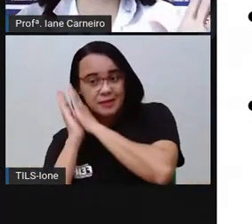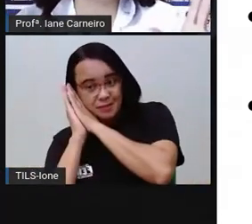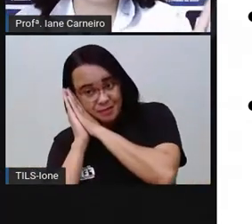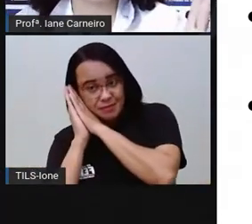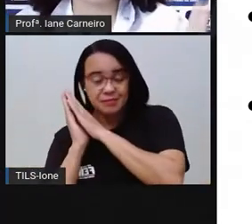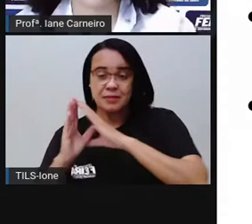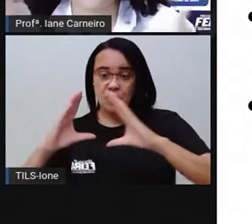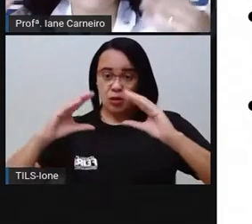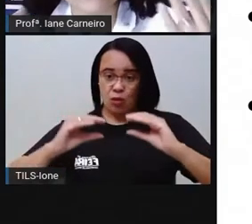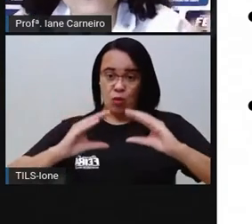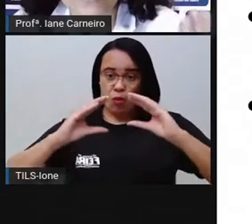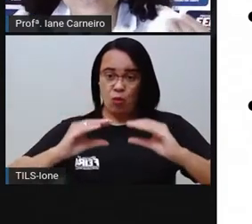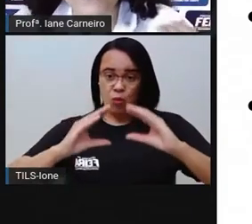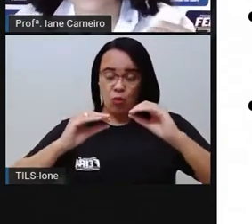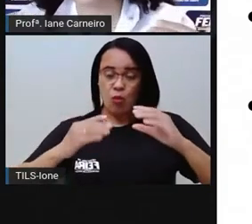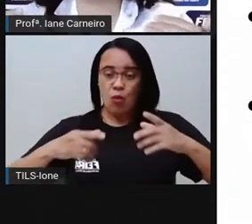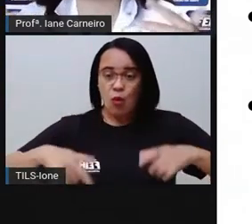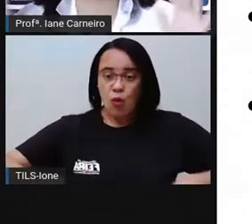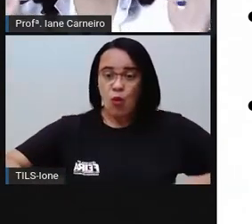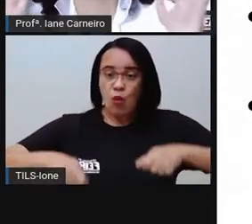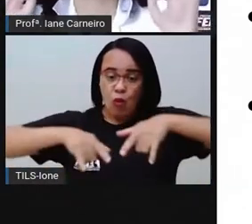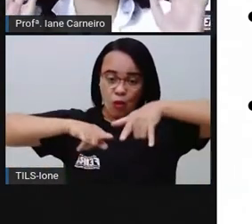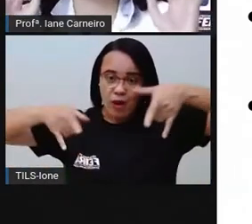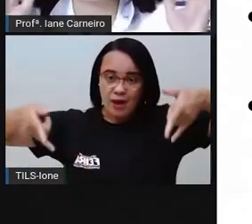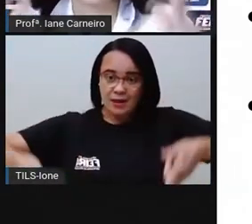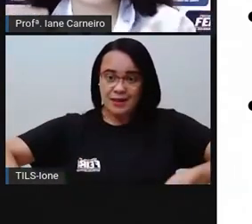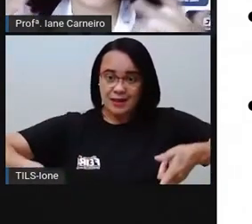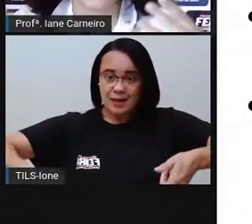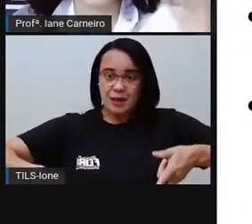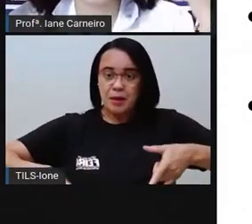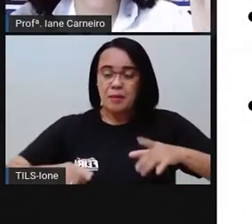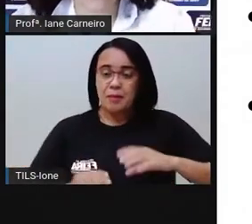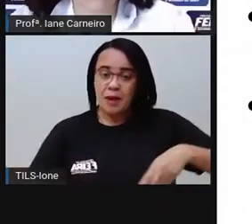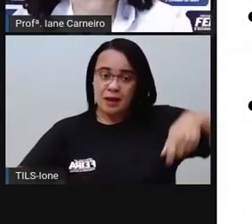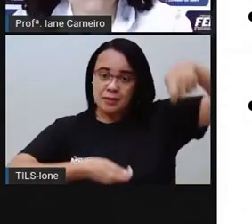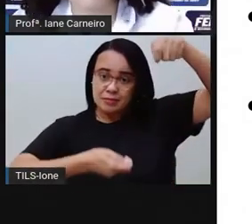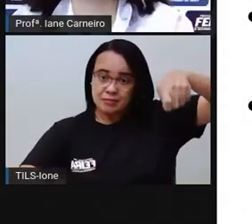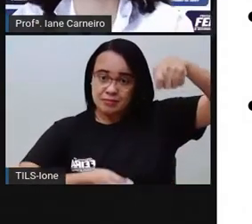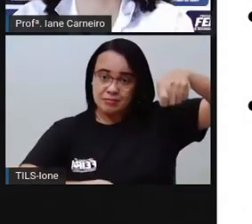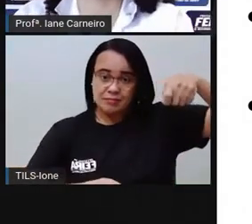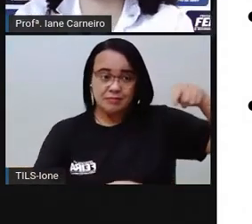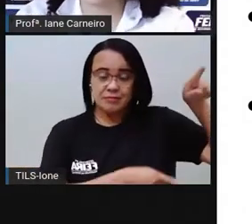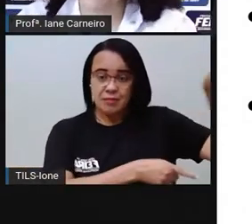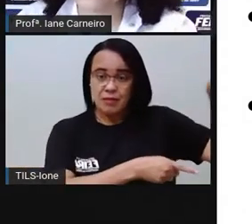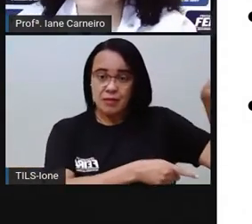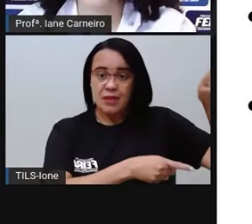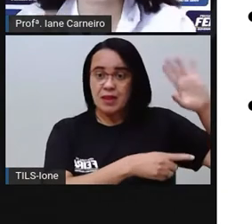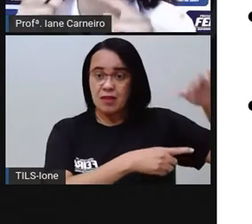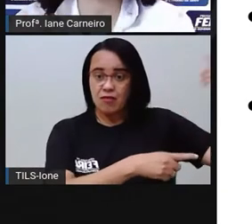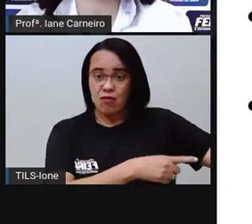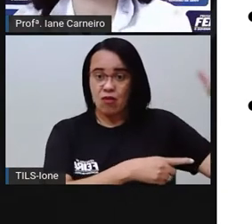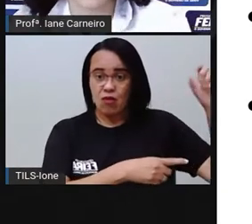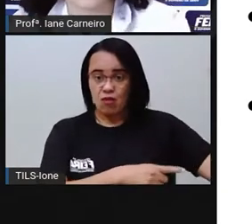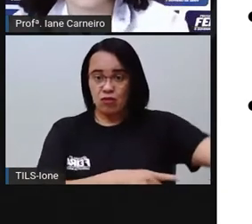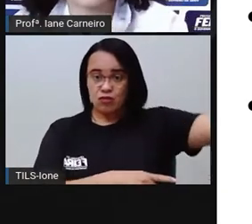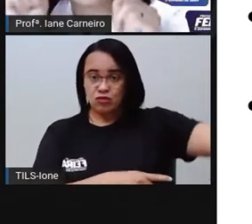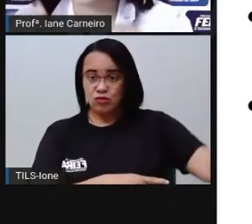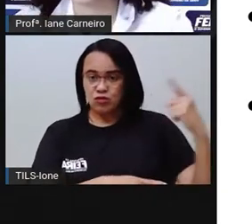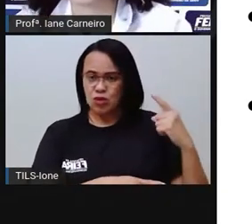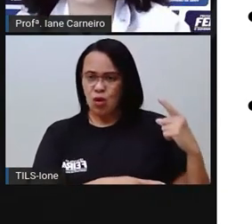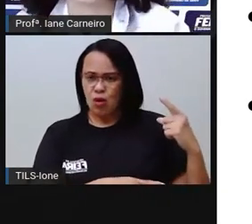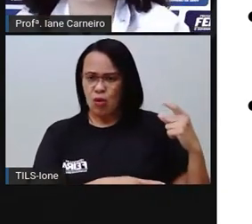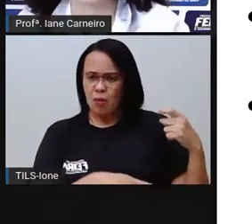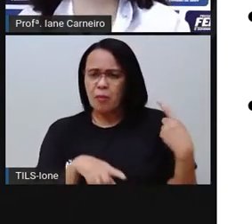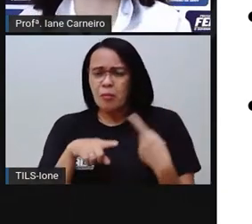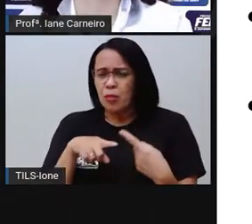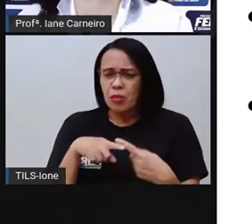ou então pegavam o colchão da nossa cama e colocava para tomar sol. Exatamente. Por que será? Na casa de